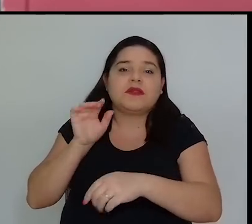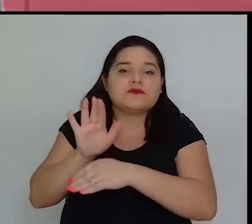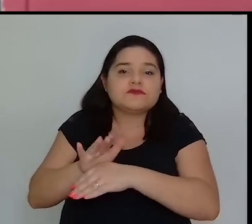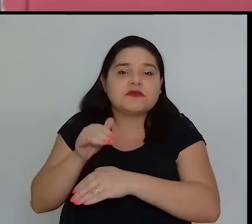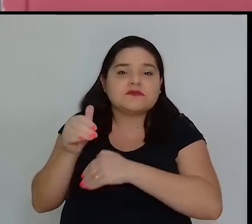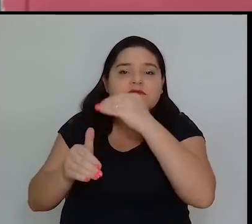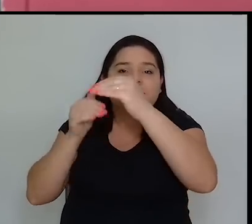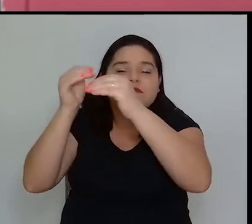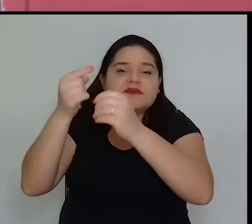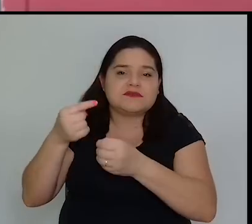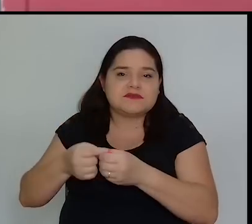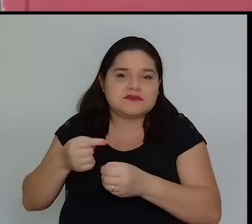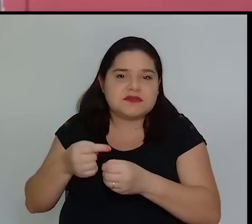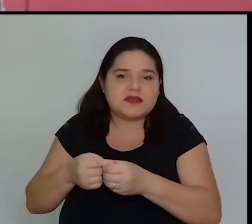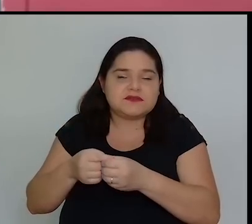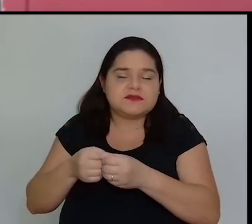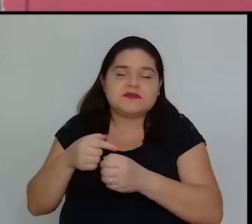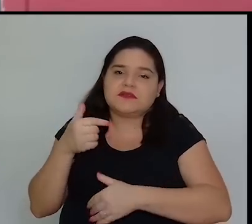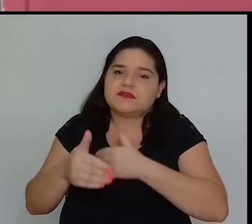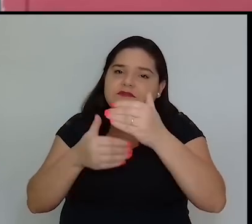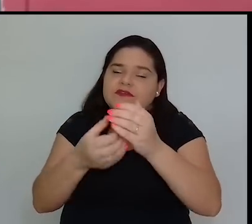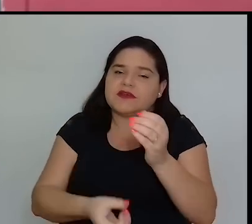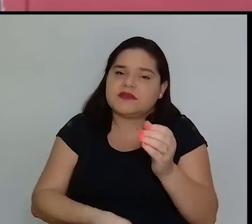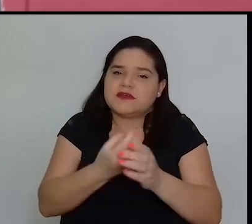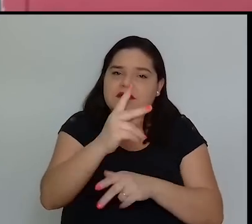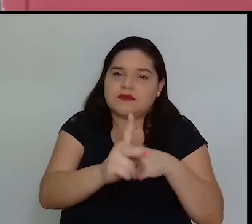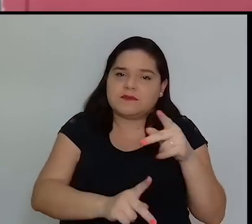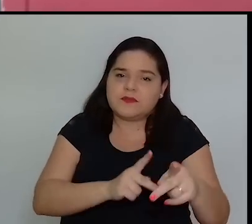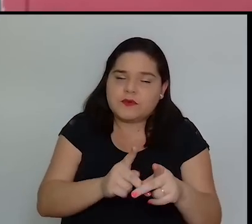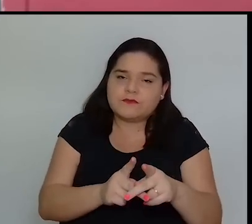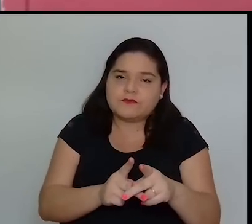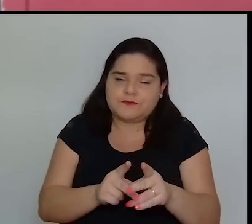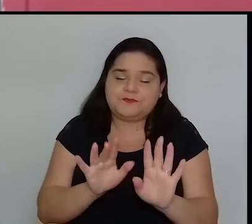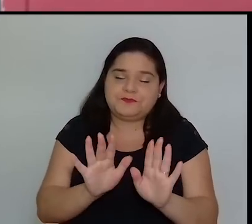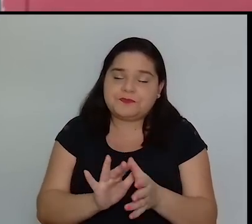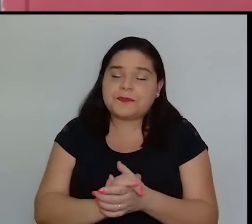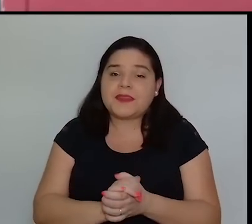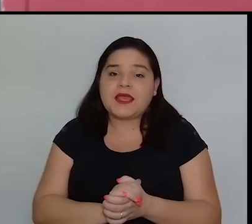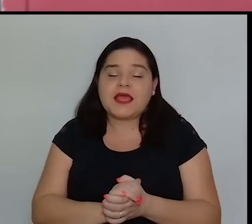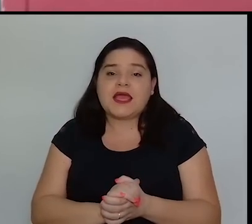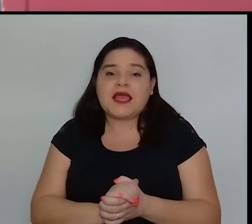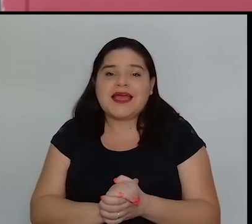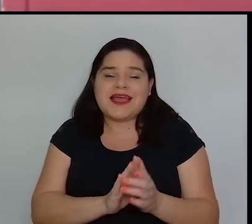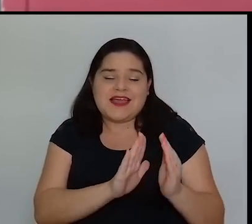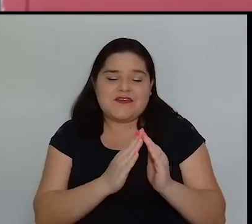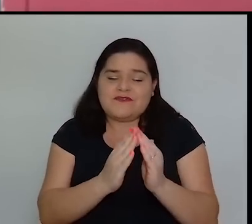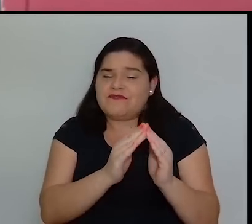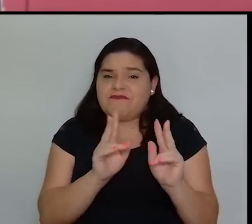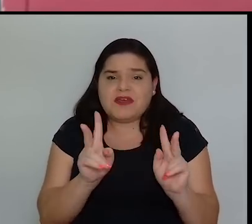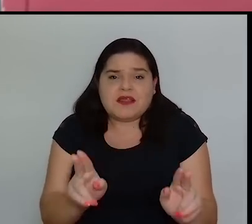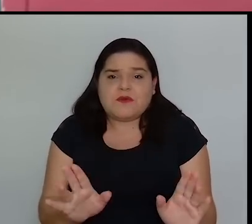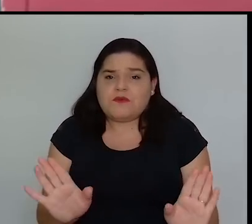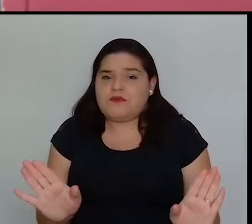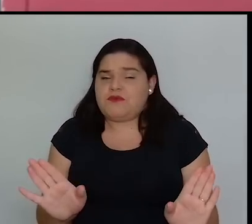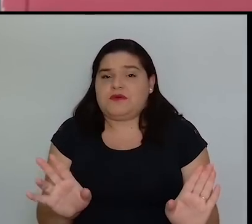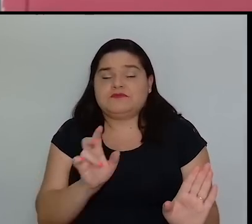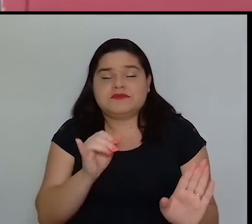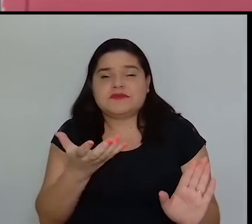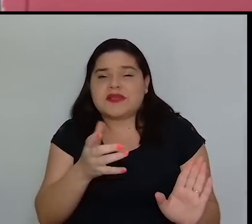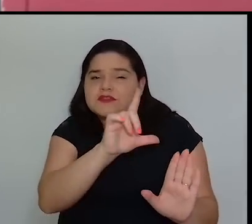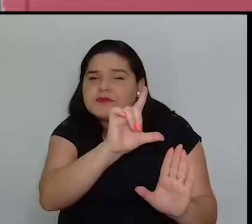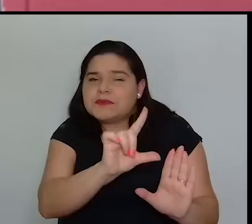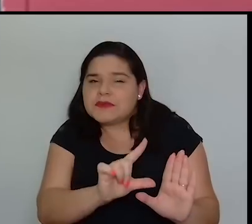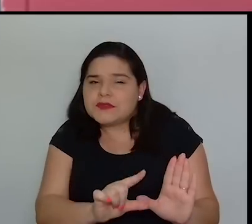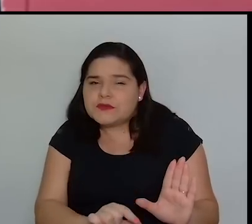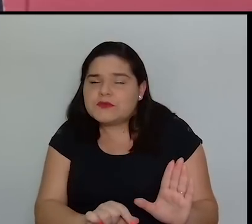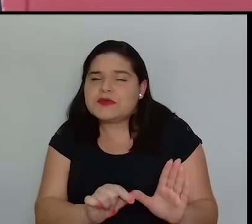desenvolver o seu moradores e criar riqueza naquele lugar as favelas é a mesma coisa se a gente quer Diminuir a